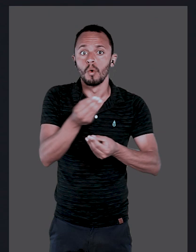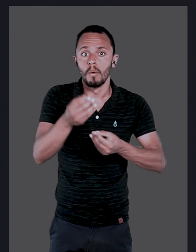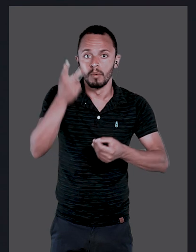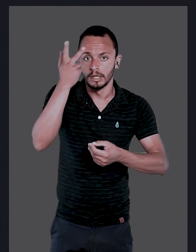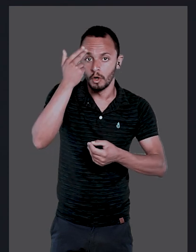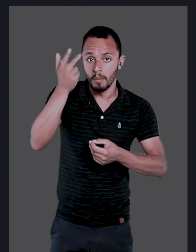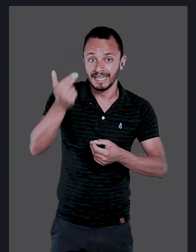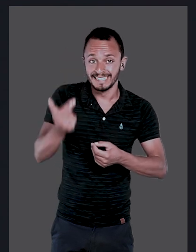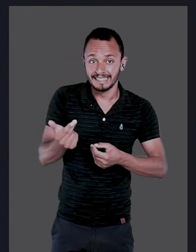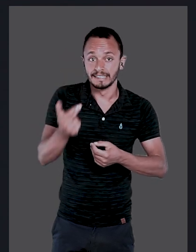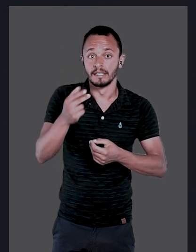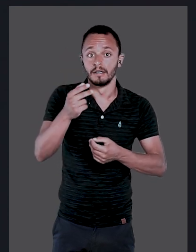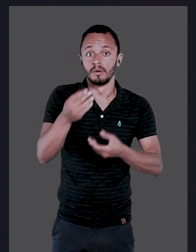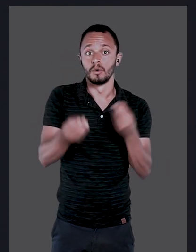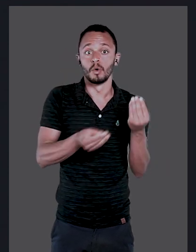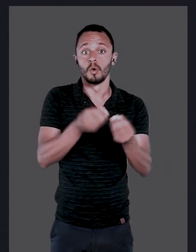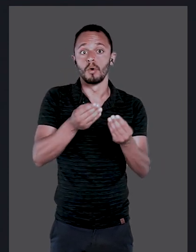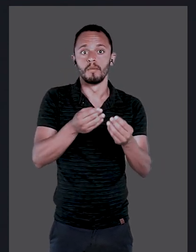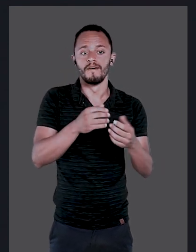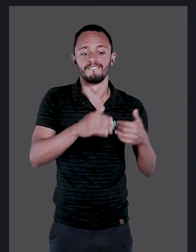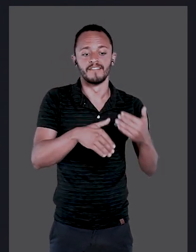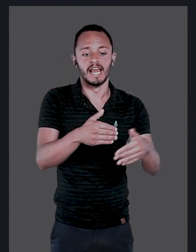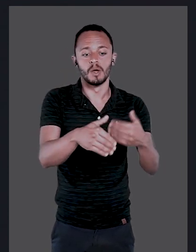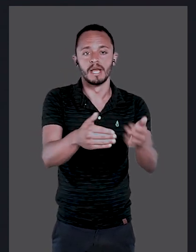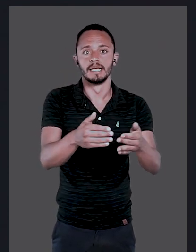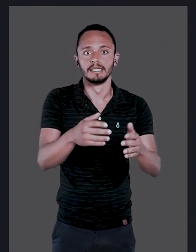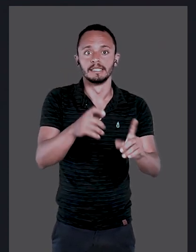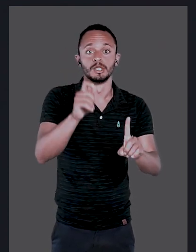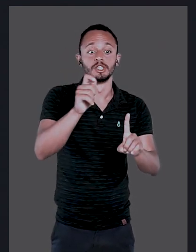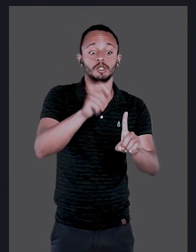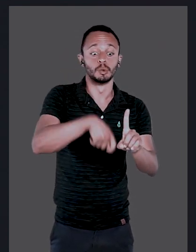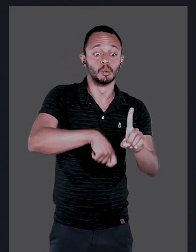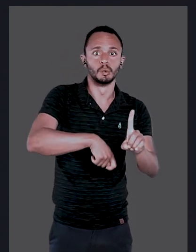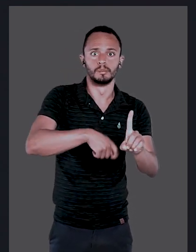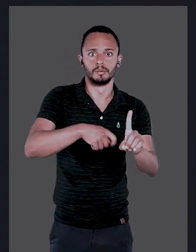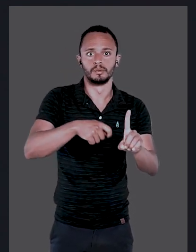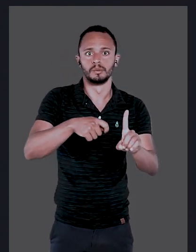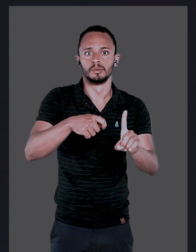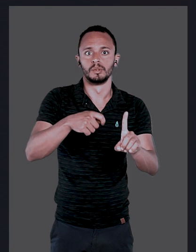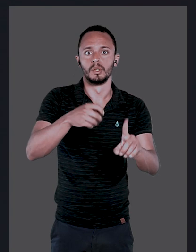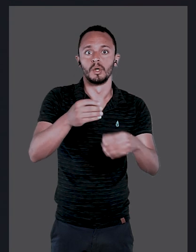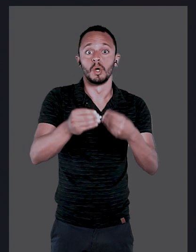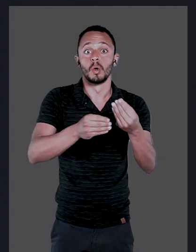certa cultura do estupro, uma certa normalização, frequência,